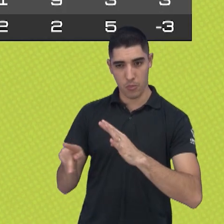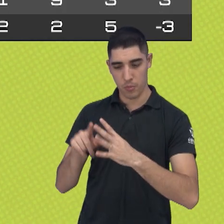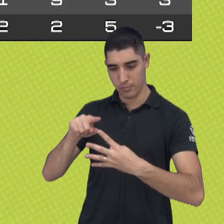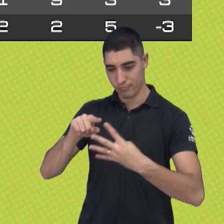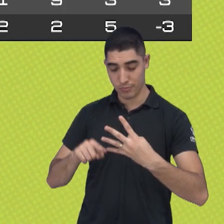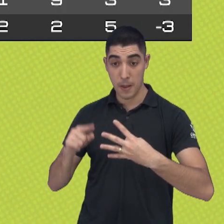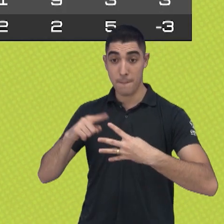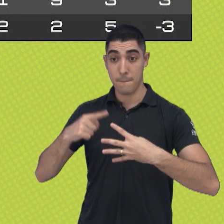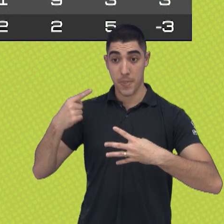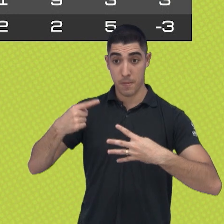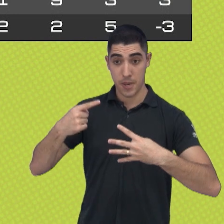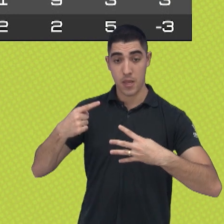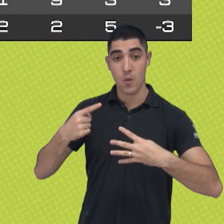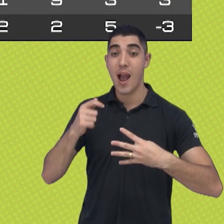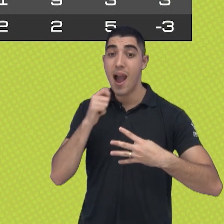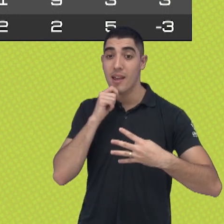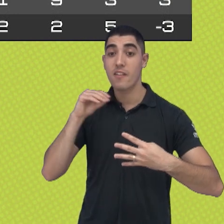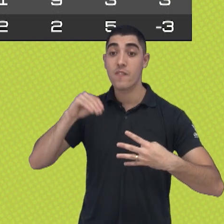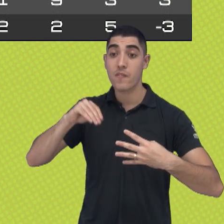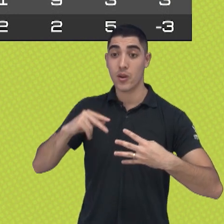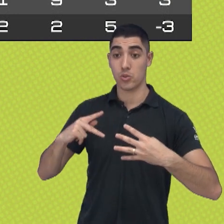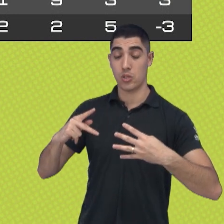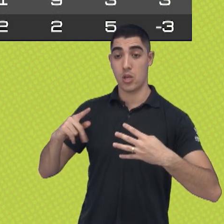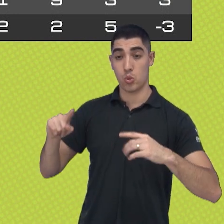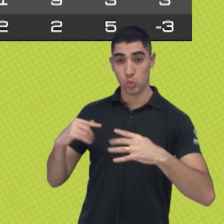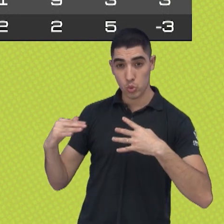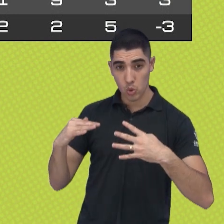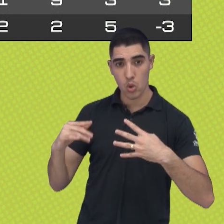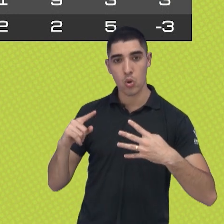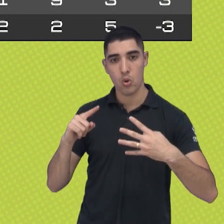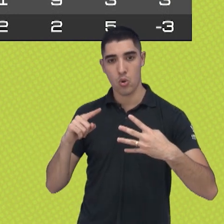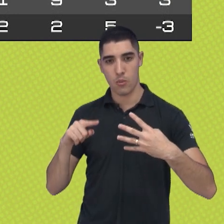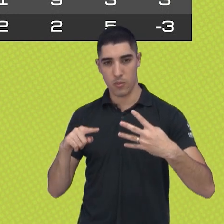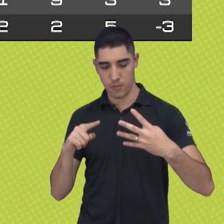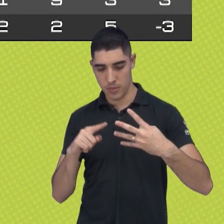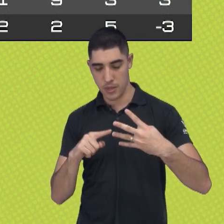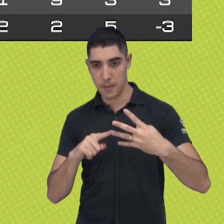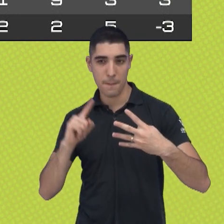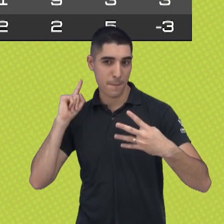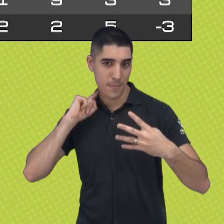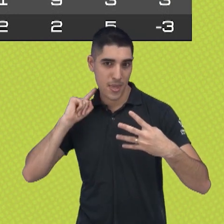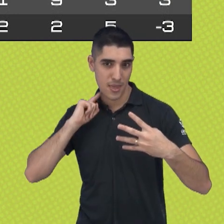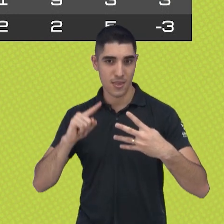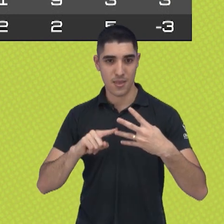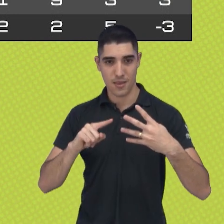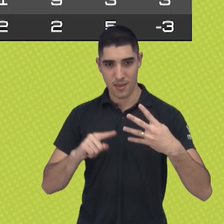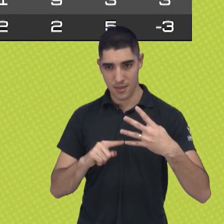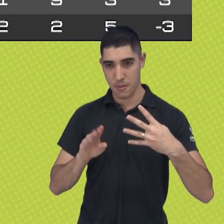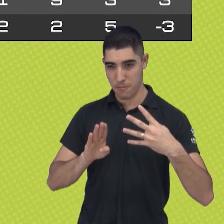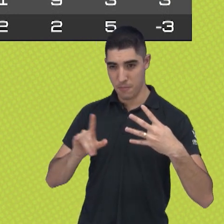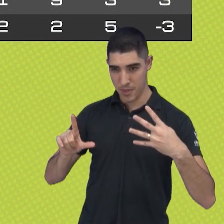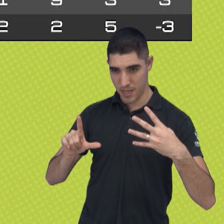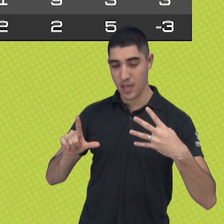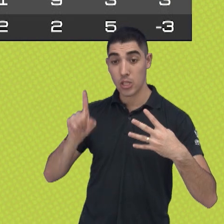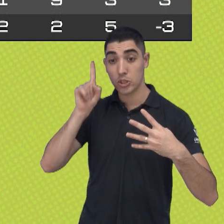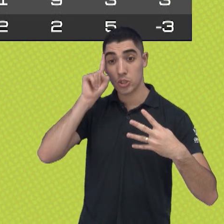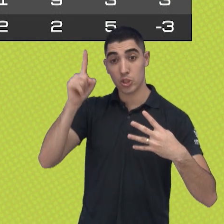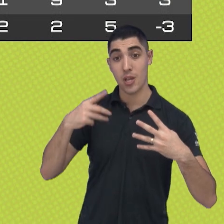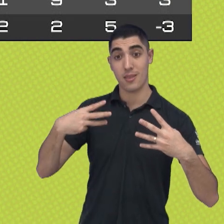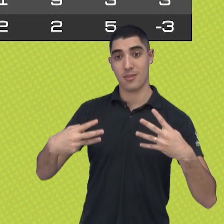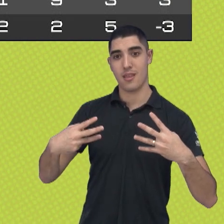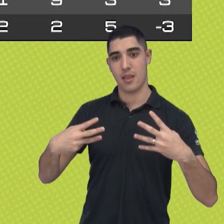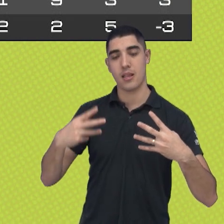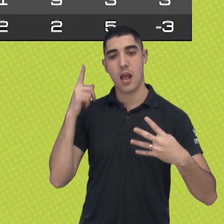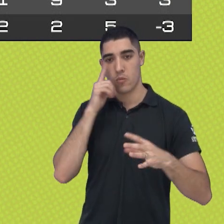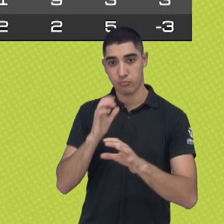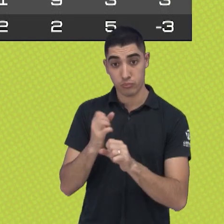atrasado entre o próprio Minas e o Blumenau, e esse jogo vai acontecer no dia 3, tá? Para igualar todo mundo com 3